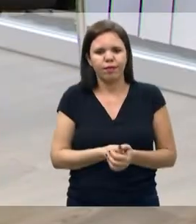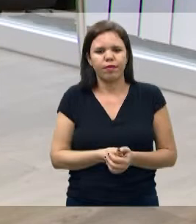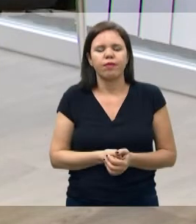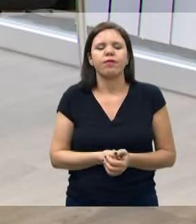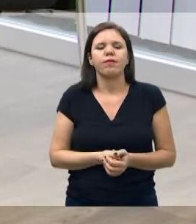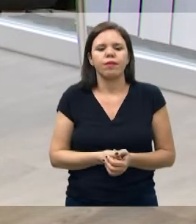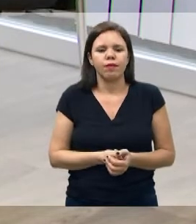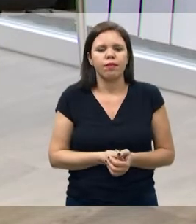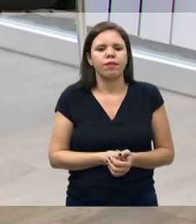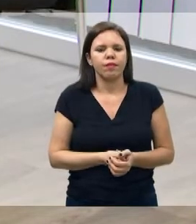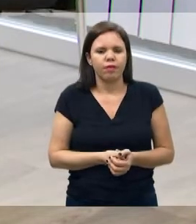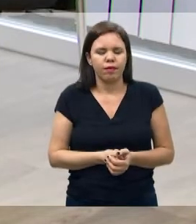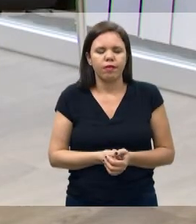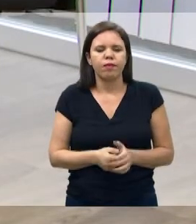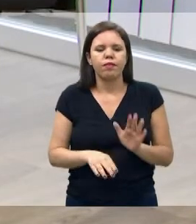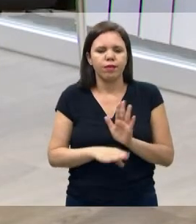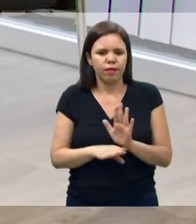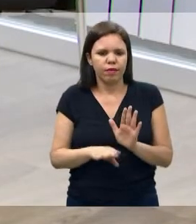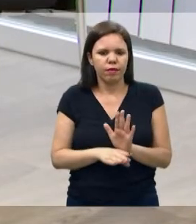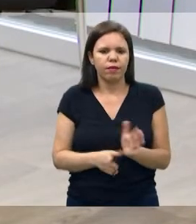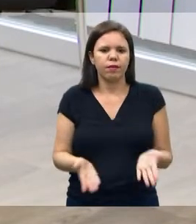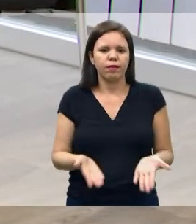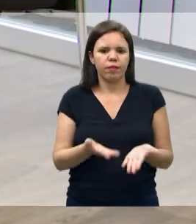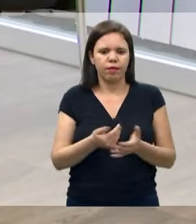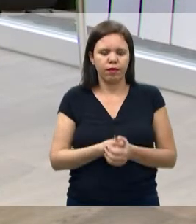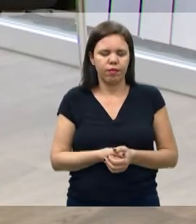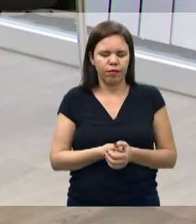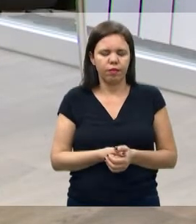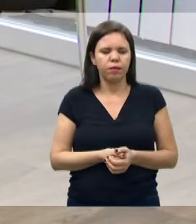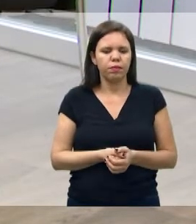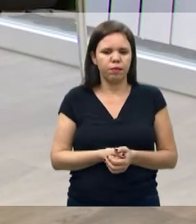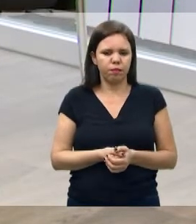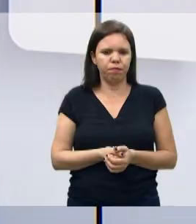a experiência, ela traz, né, algumas